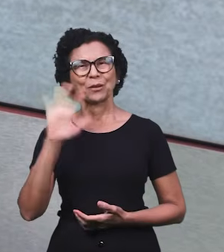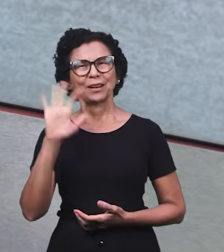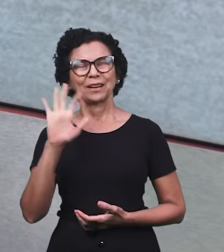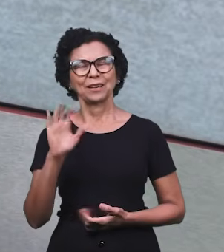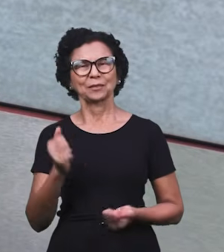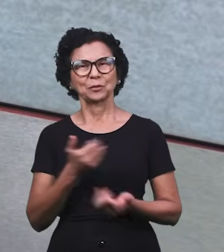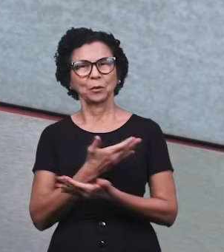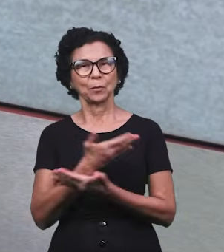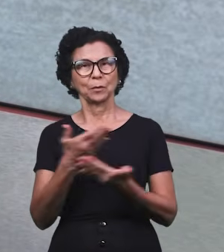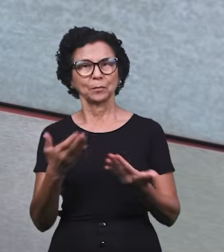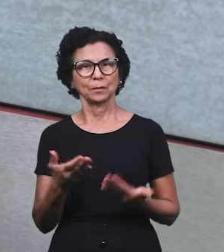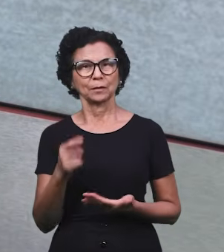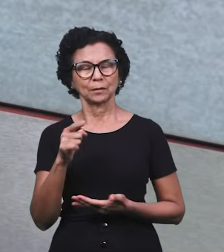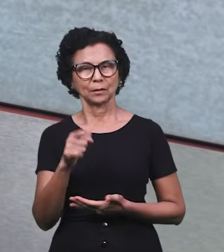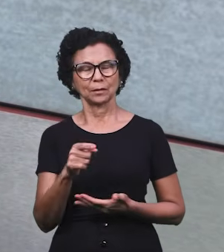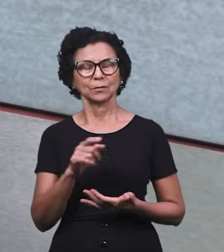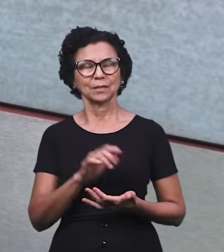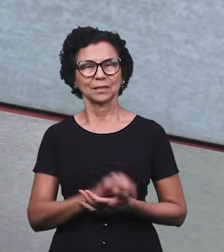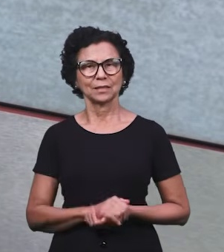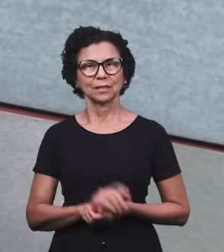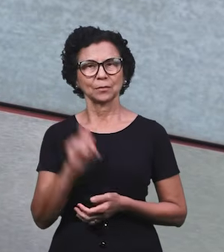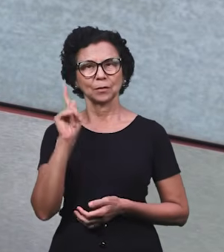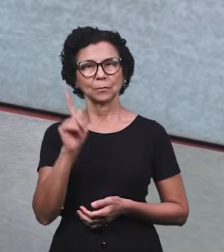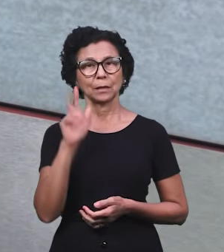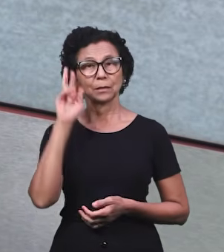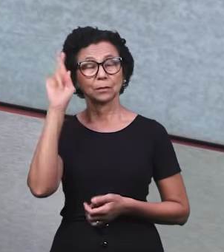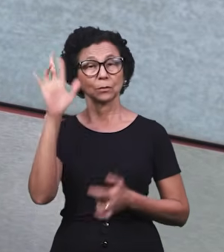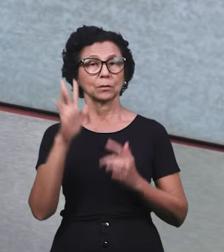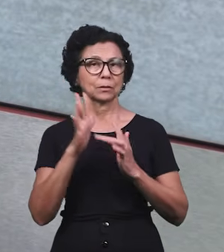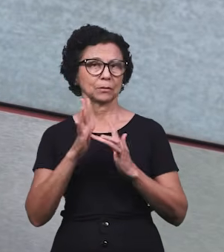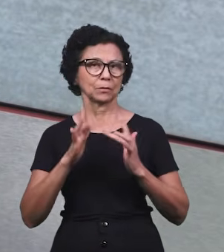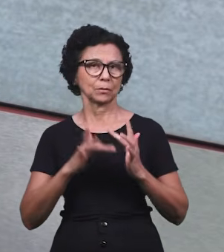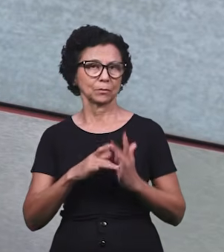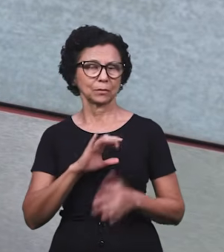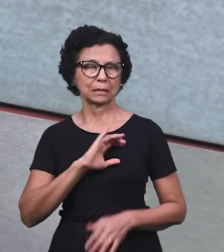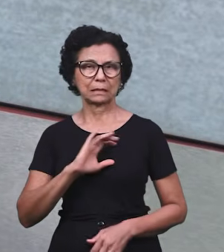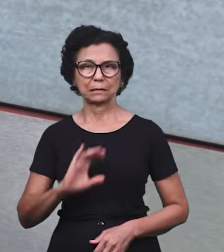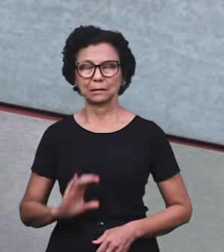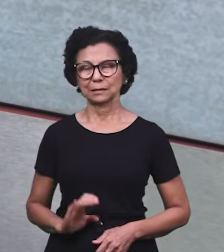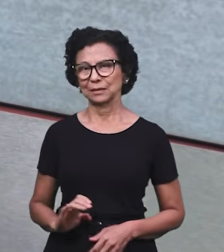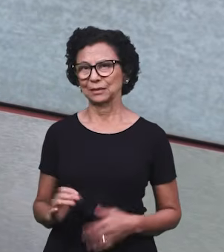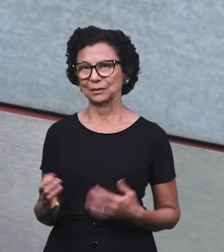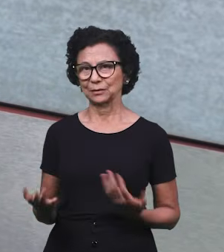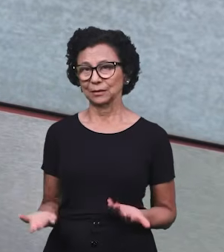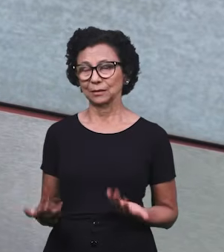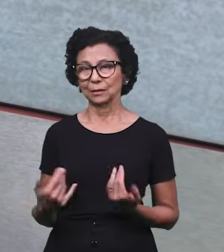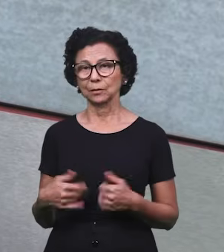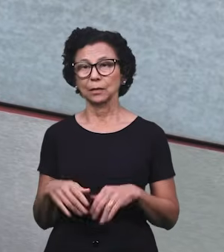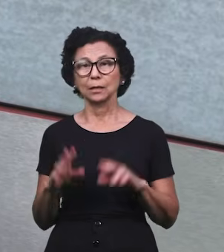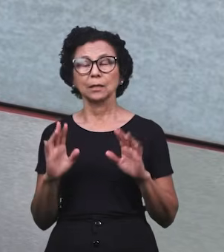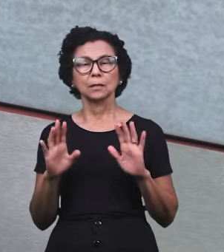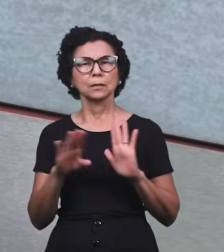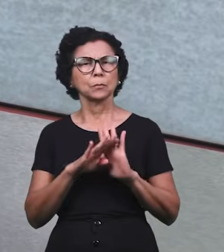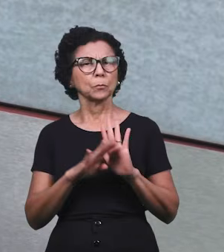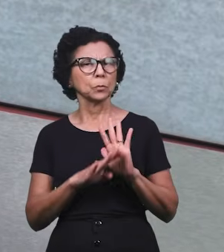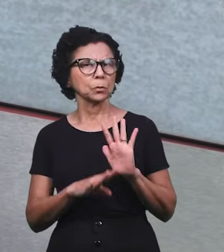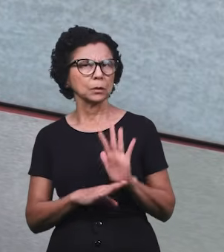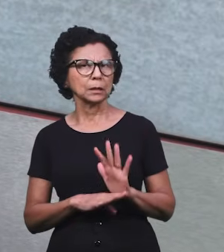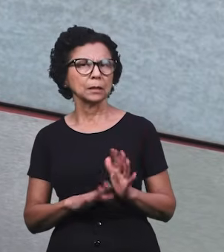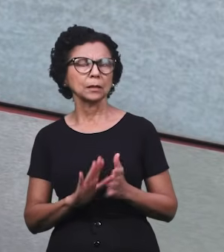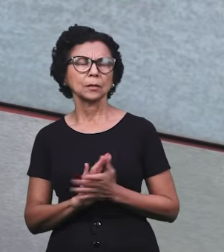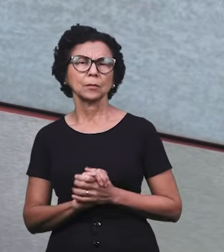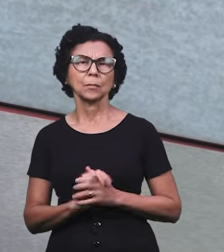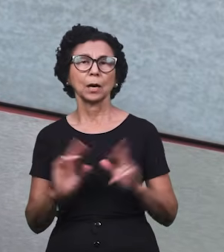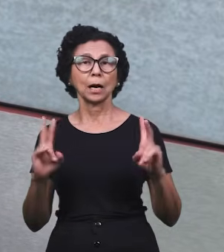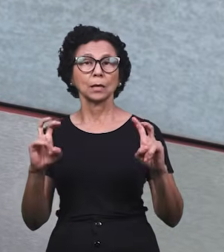Olá, eu quero cumprimentar a você, o senhor, a senhora, com a paz do Senhor Jesus Cristo. Isso porque este programa é um programa que fala